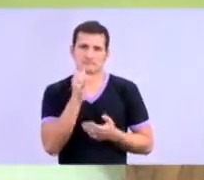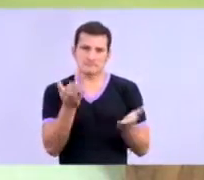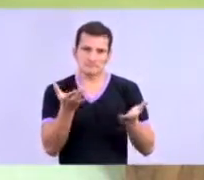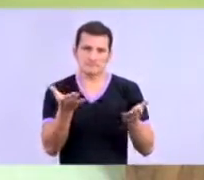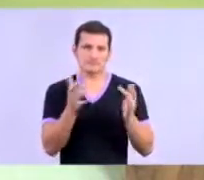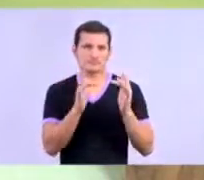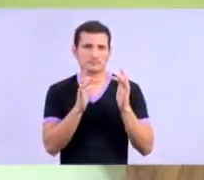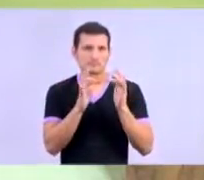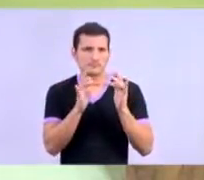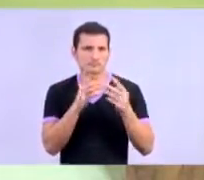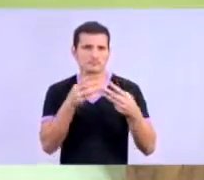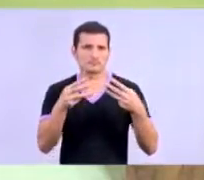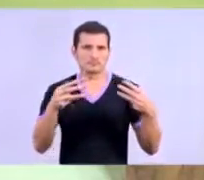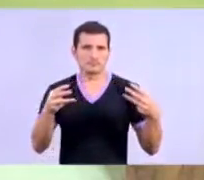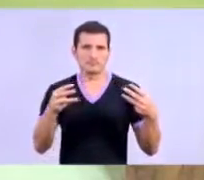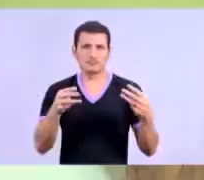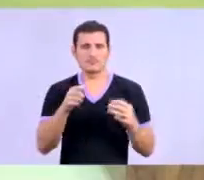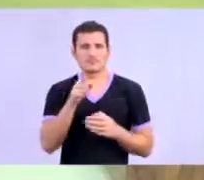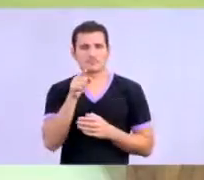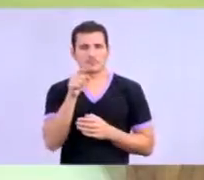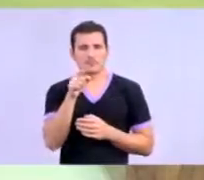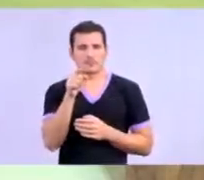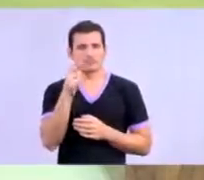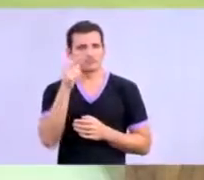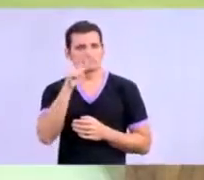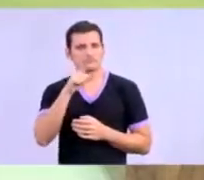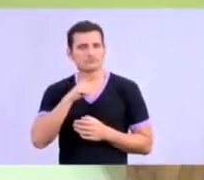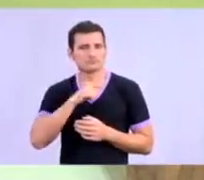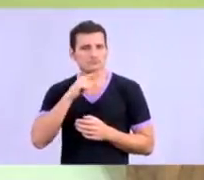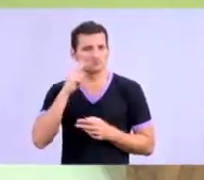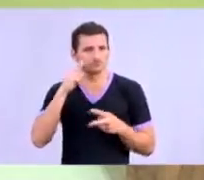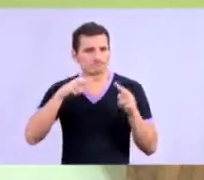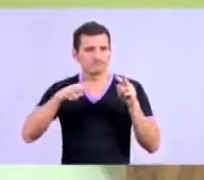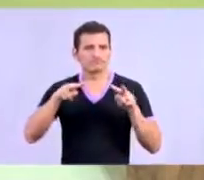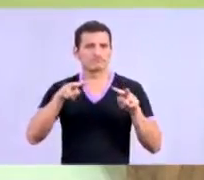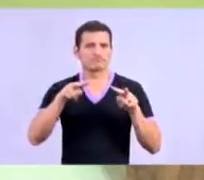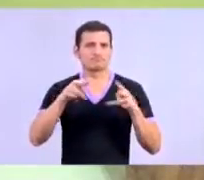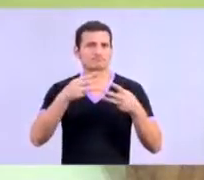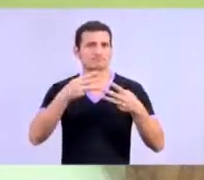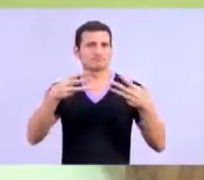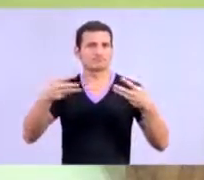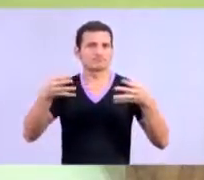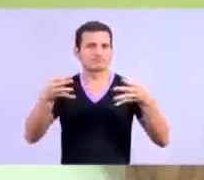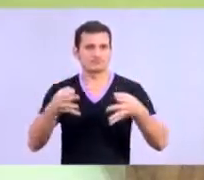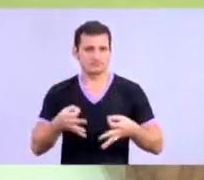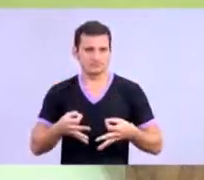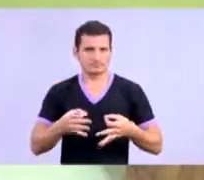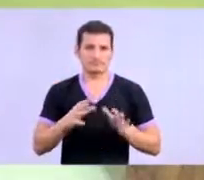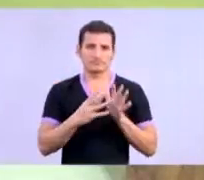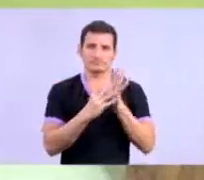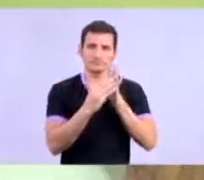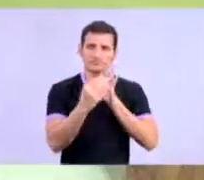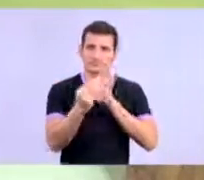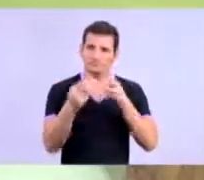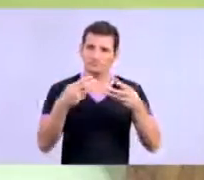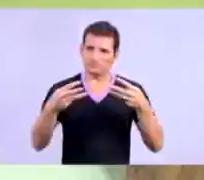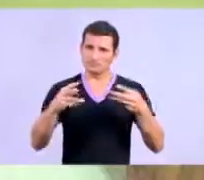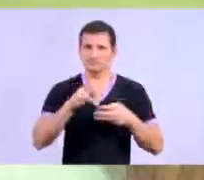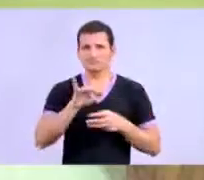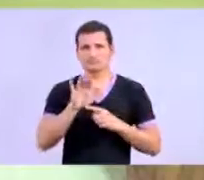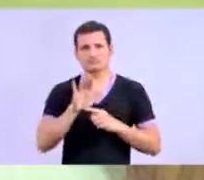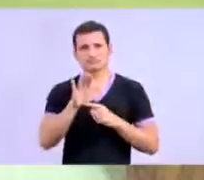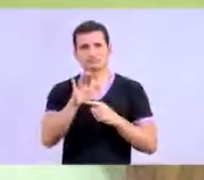contato com a rede, você consiga ter uma visão da rede ideal, né? Então, o modelo de rede, ele vai mostrar uma rede